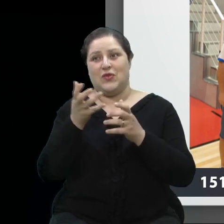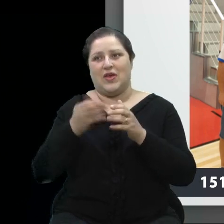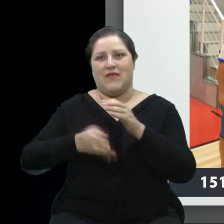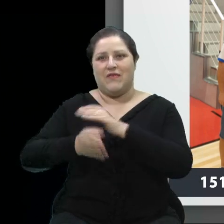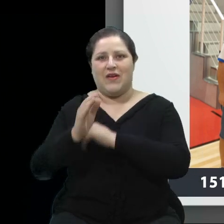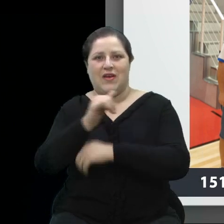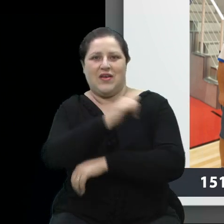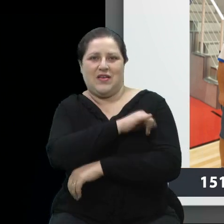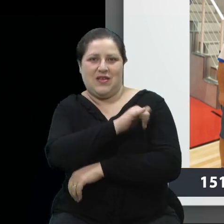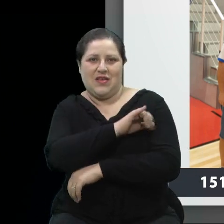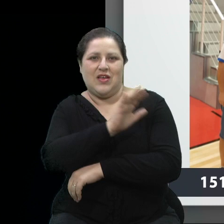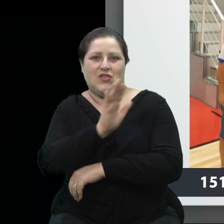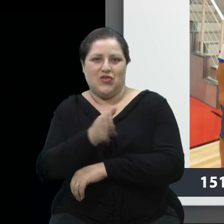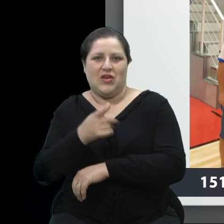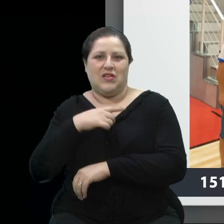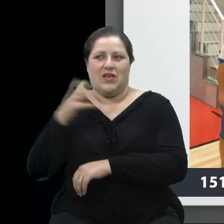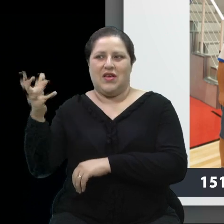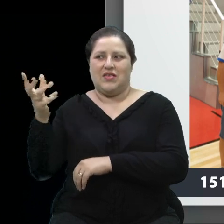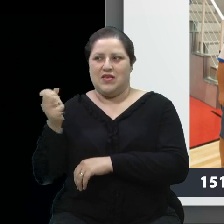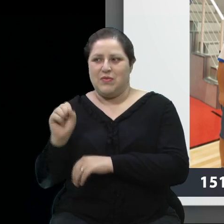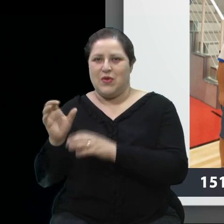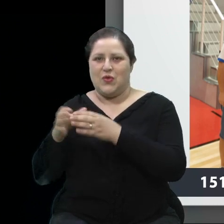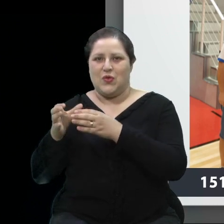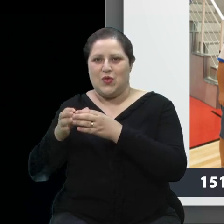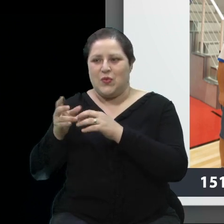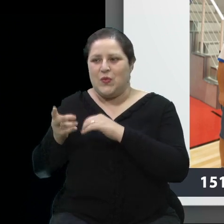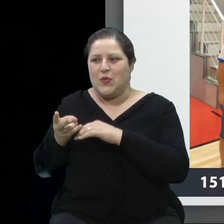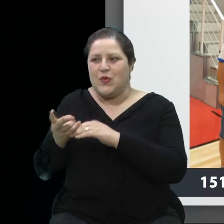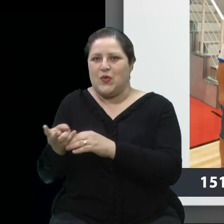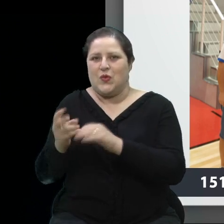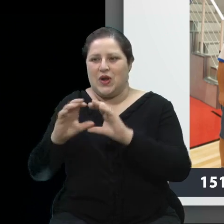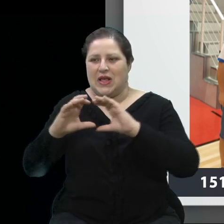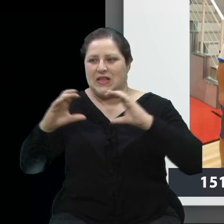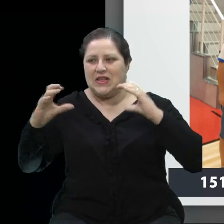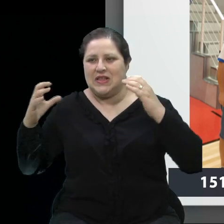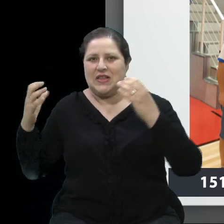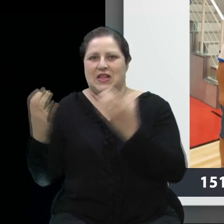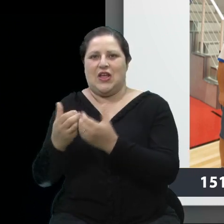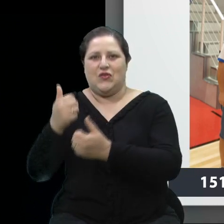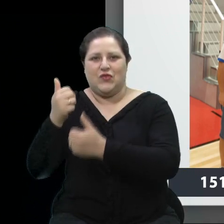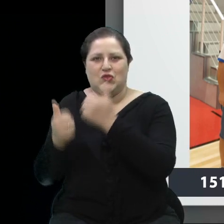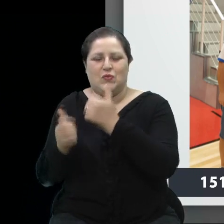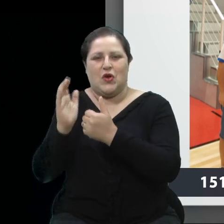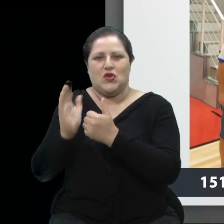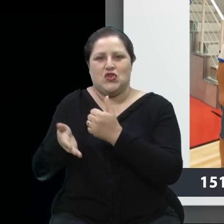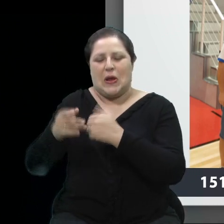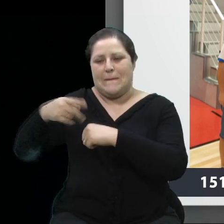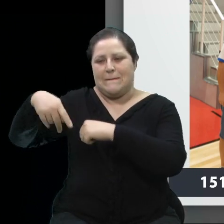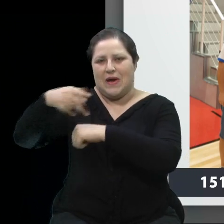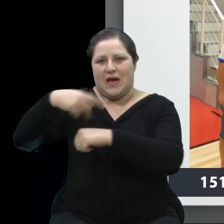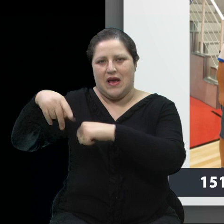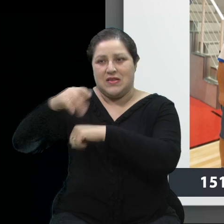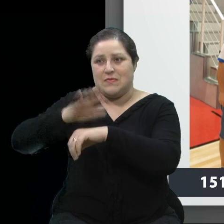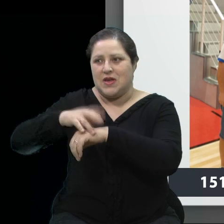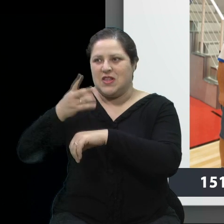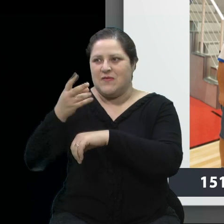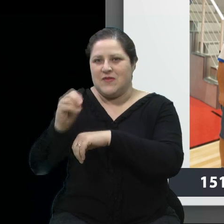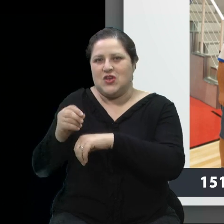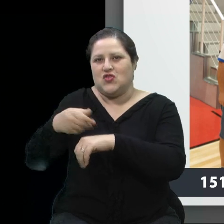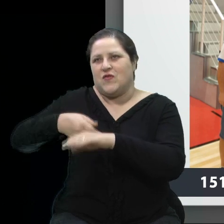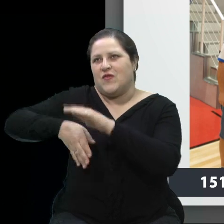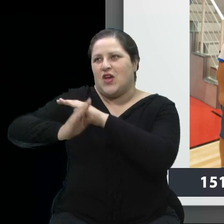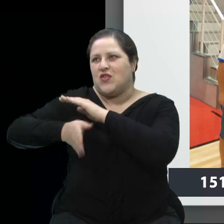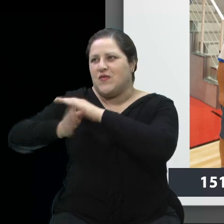os caçadores de estádio de futebol, que estão percorrendo muitas cidades de mais de 20 países já, e vão nos receber no